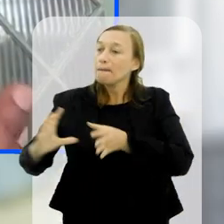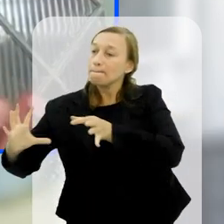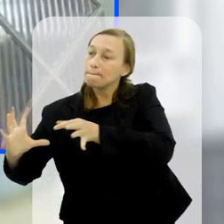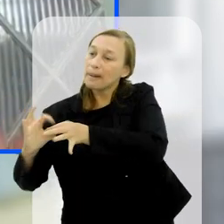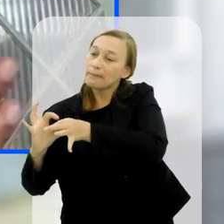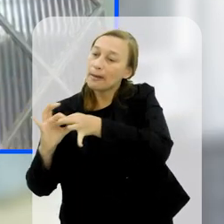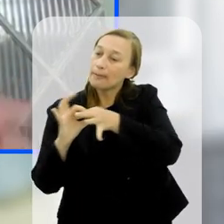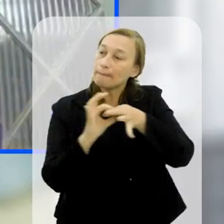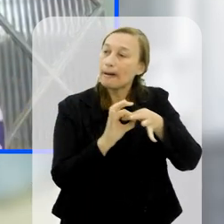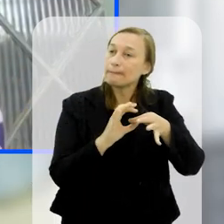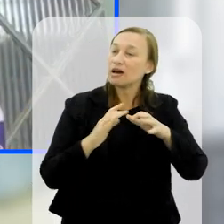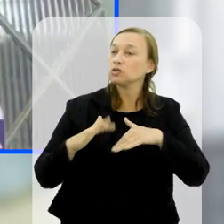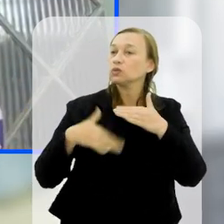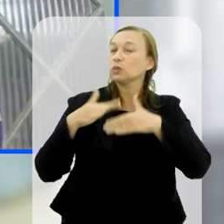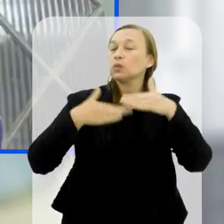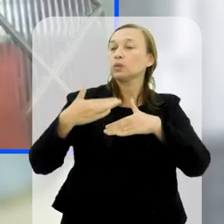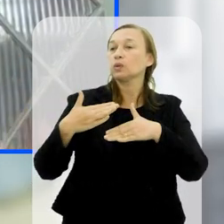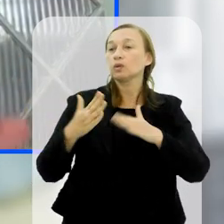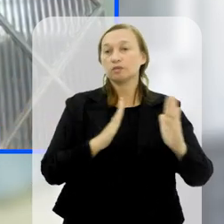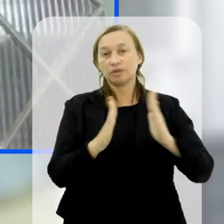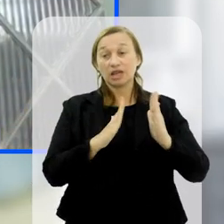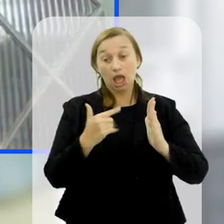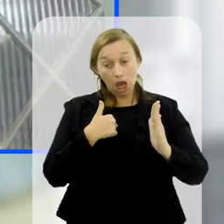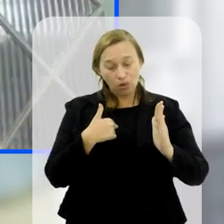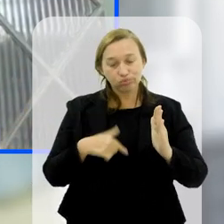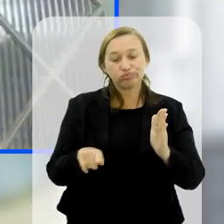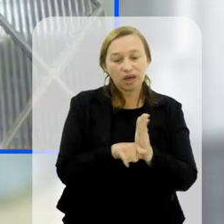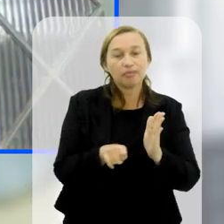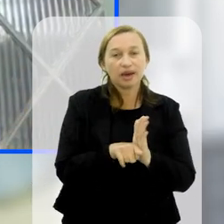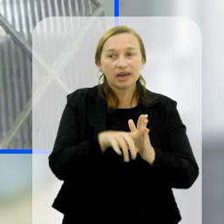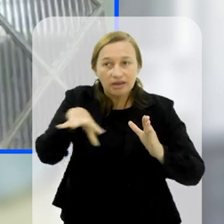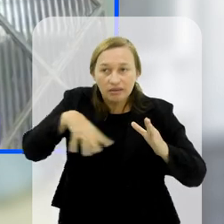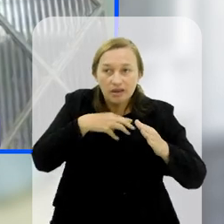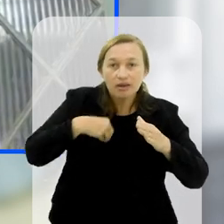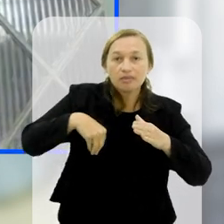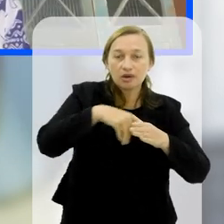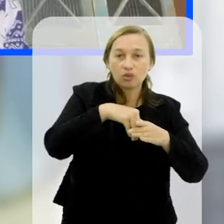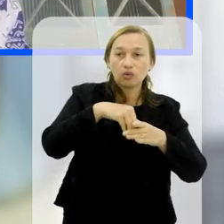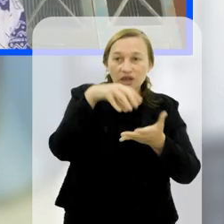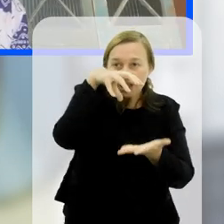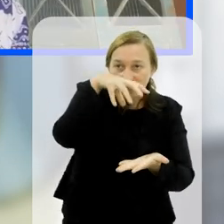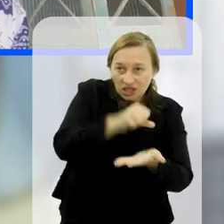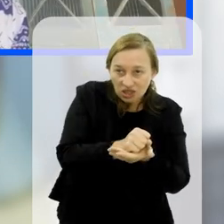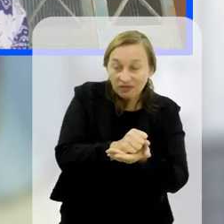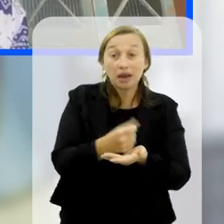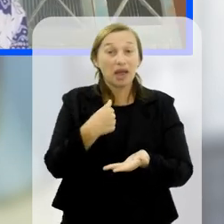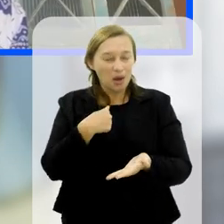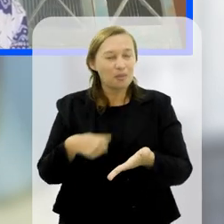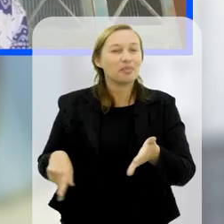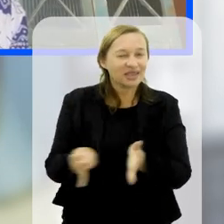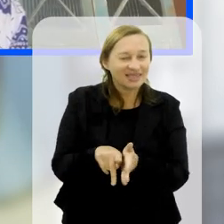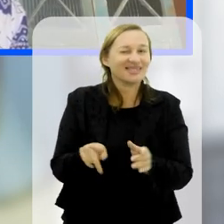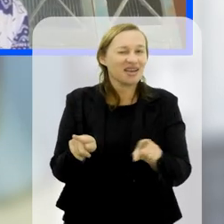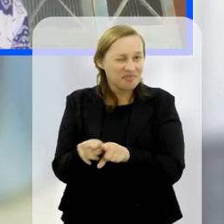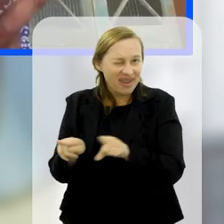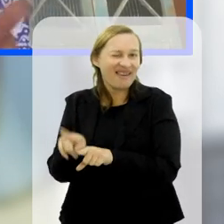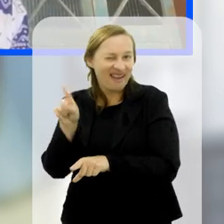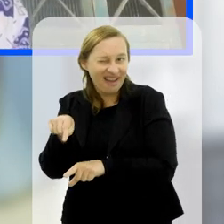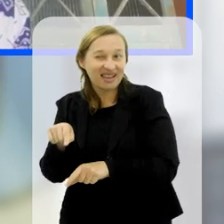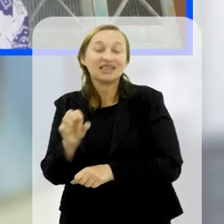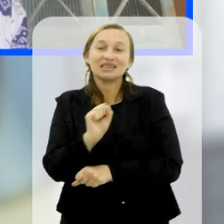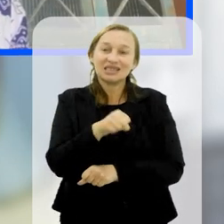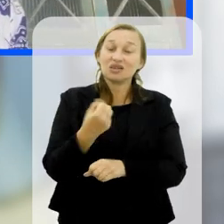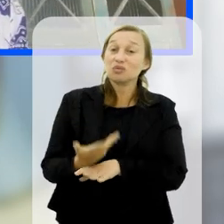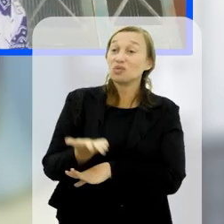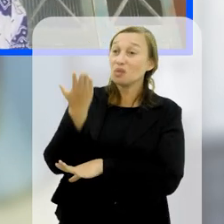esse grande avanço que foi na época, porque eu também me inscrevi. Fez parte também, né? Eu fiz